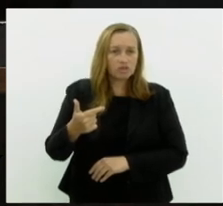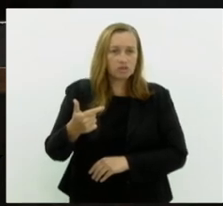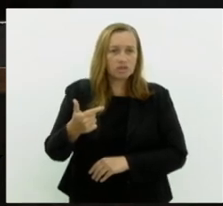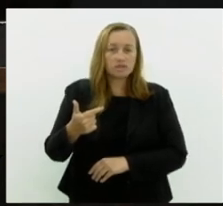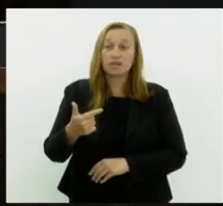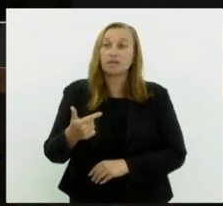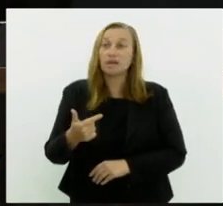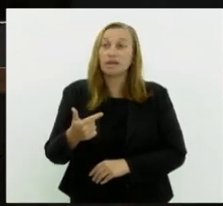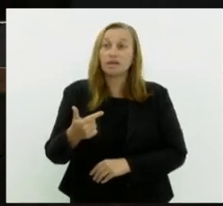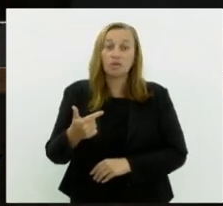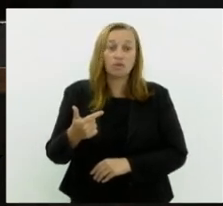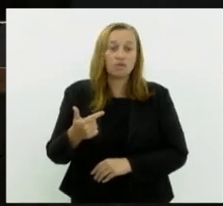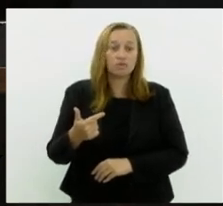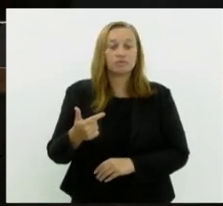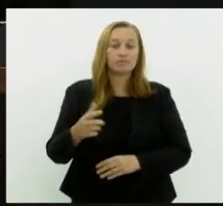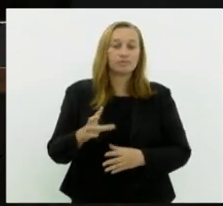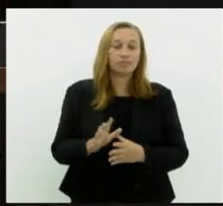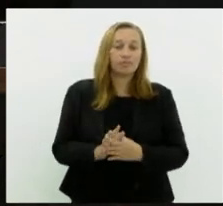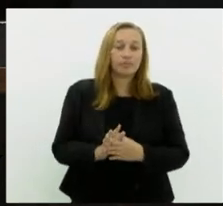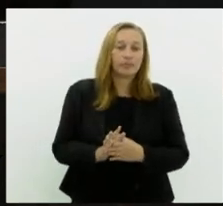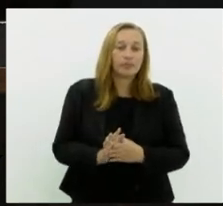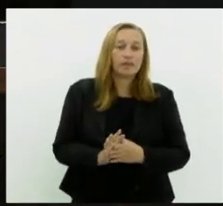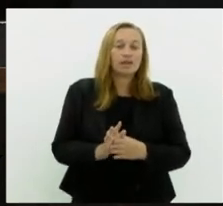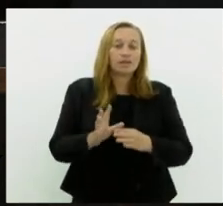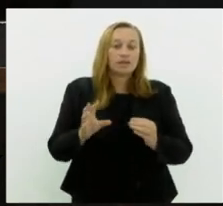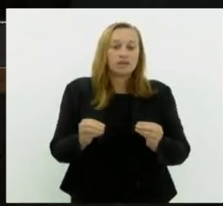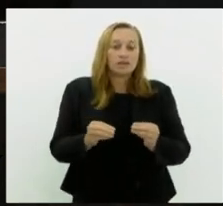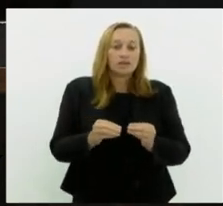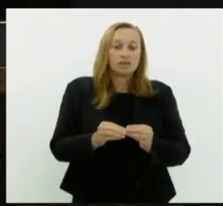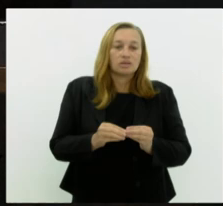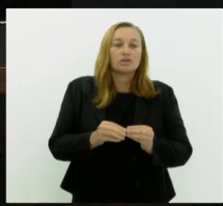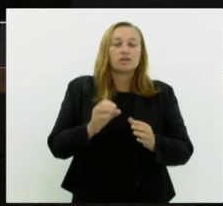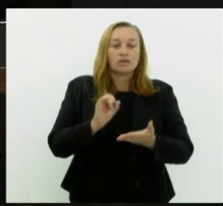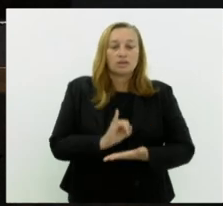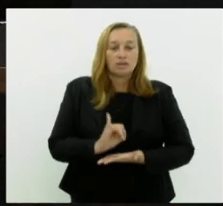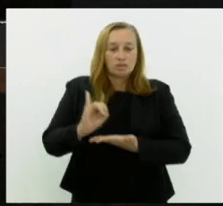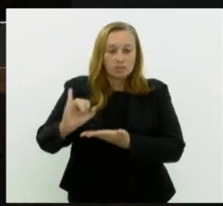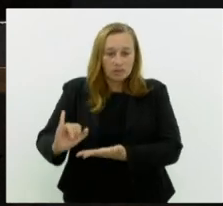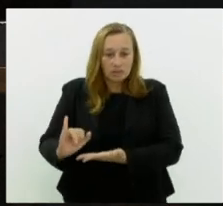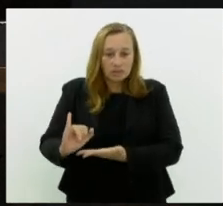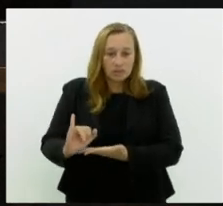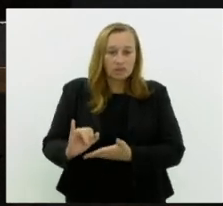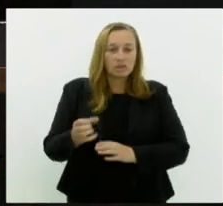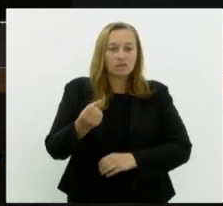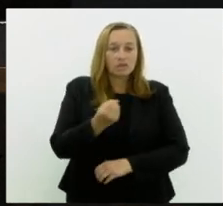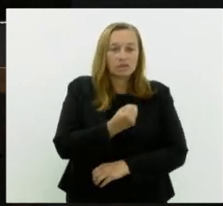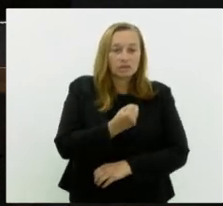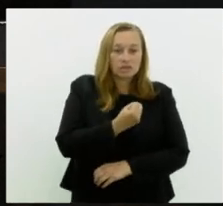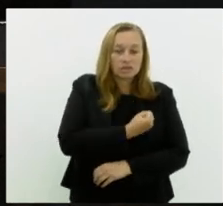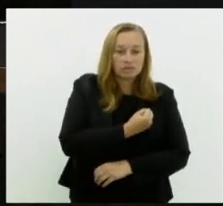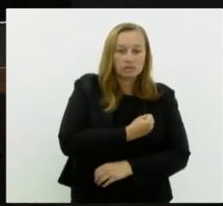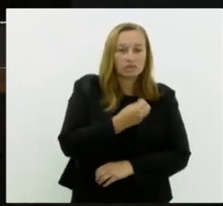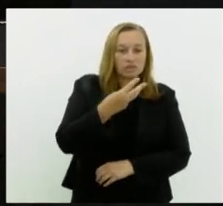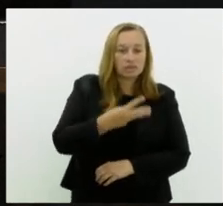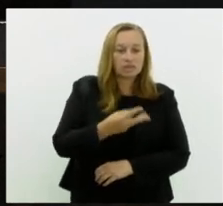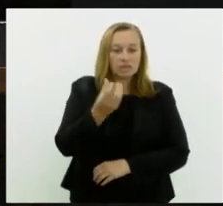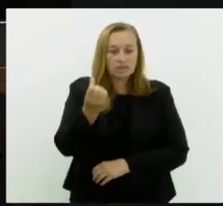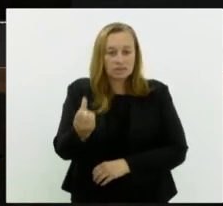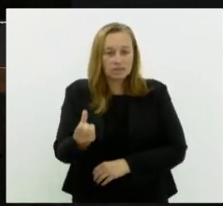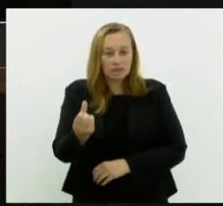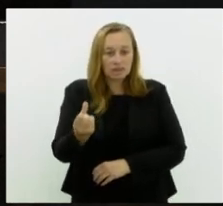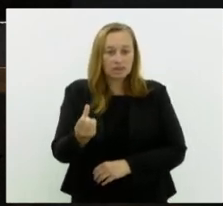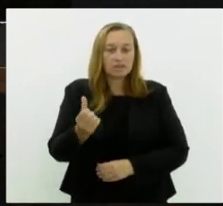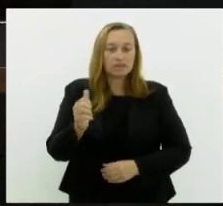e a concessão de diferimento na importação disposto no item 36, parte 1,